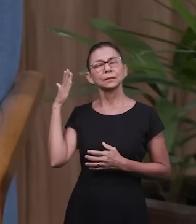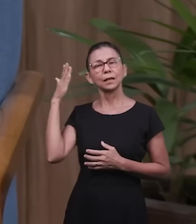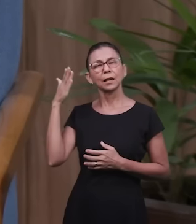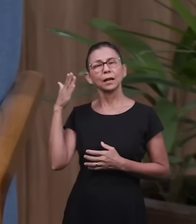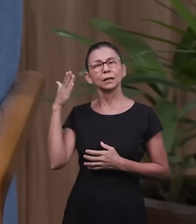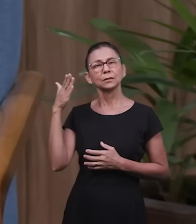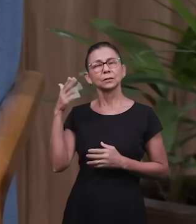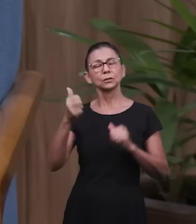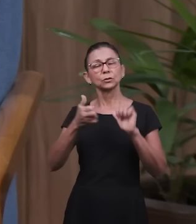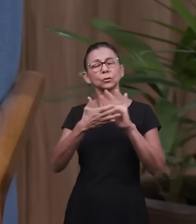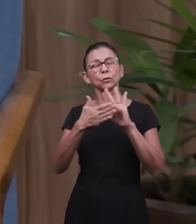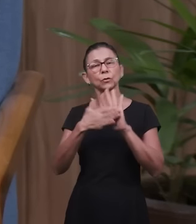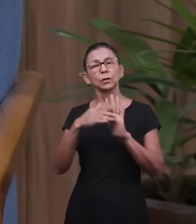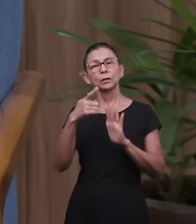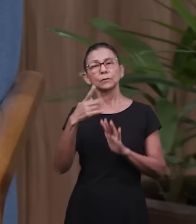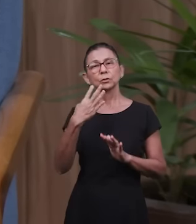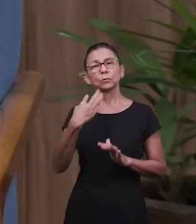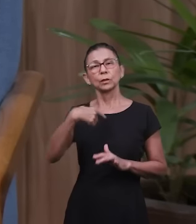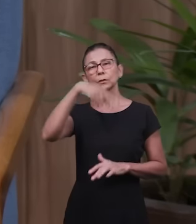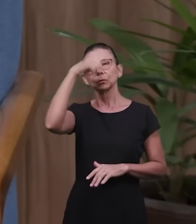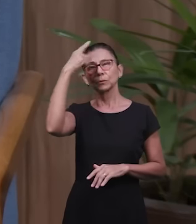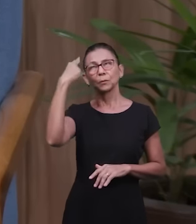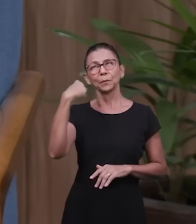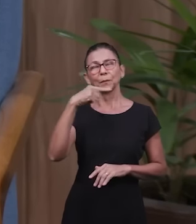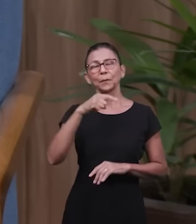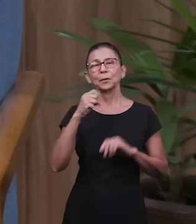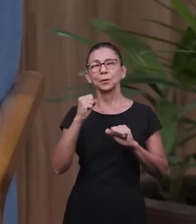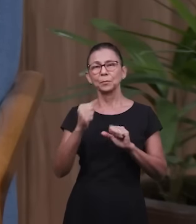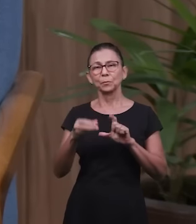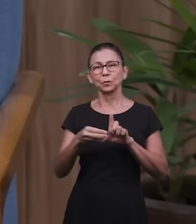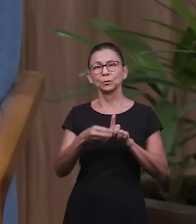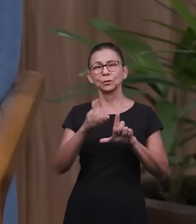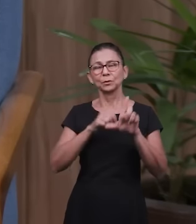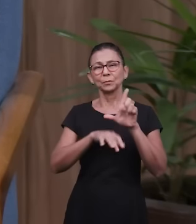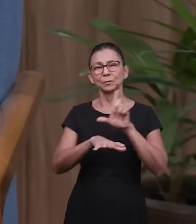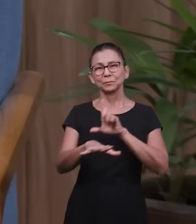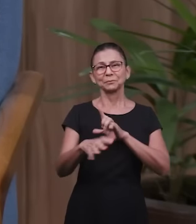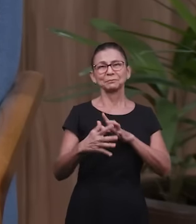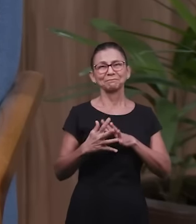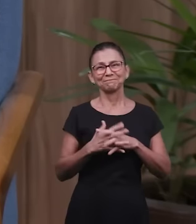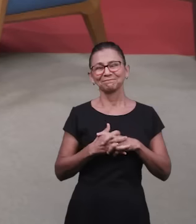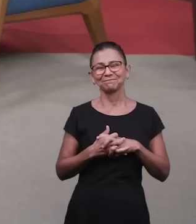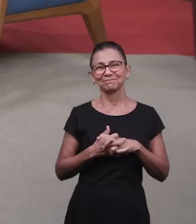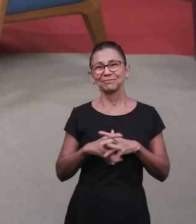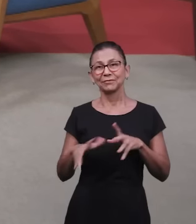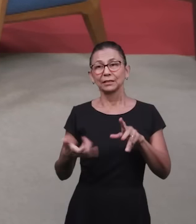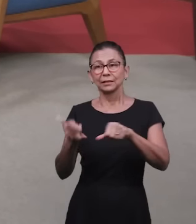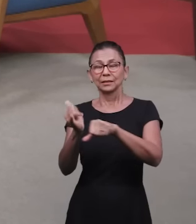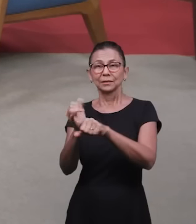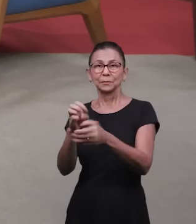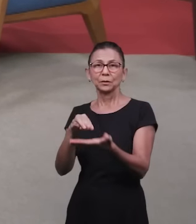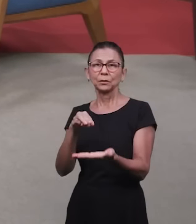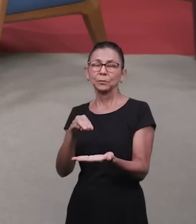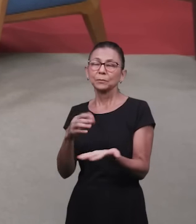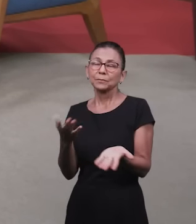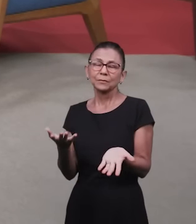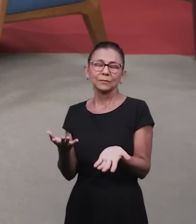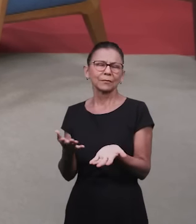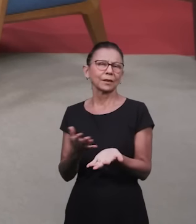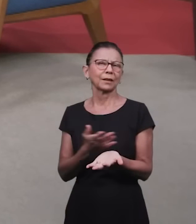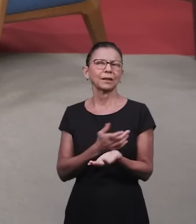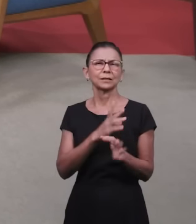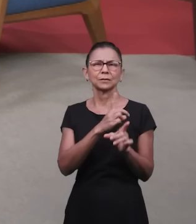24 horas por dia. E se desejar, ainda pode compartilhar todos os nossos conteúdos. E aqui no canal da Igreja Cristã